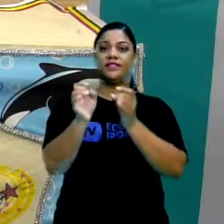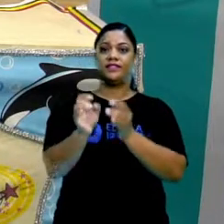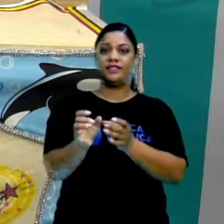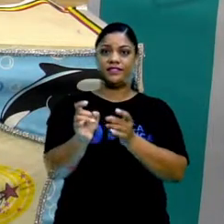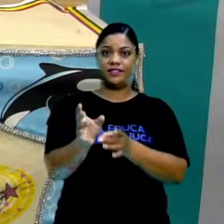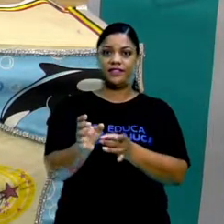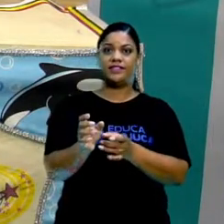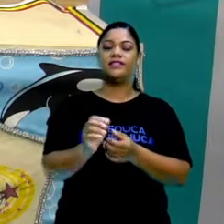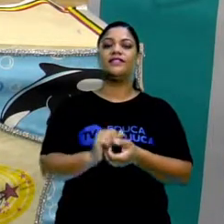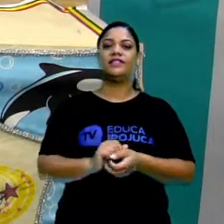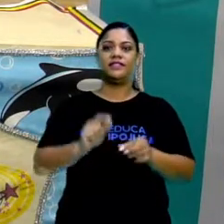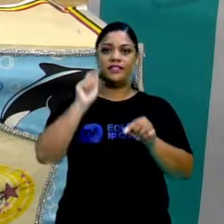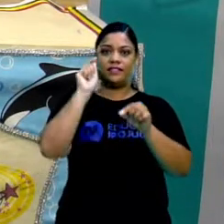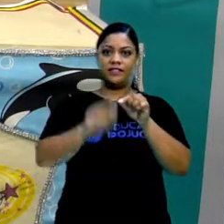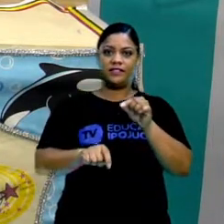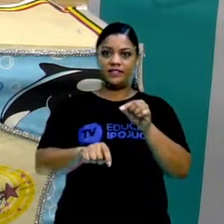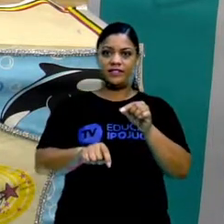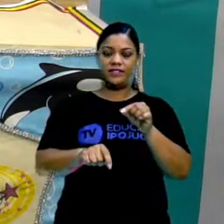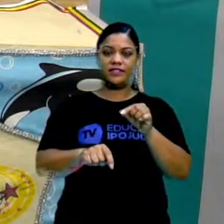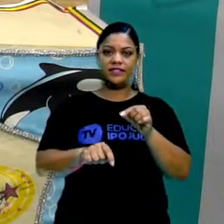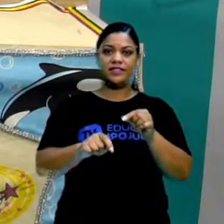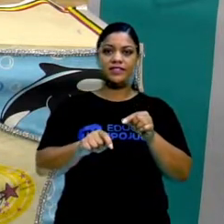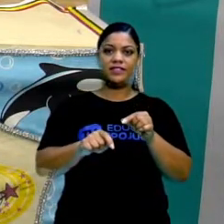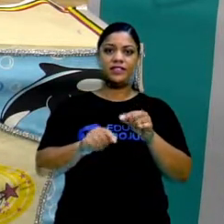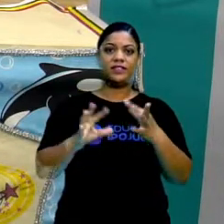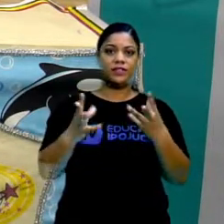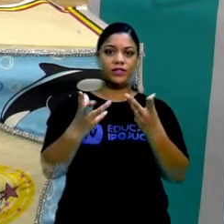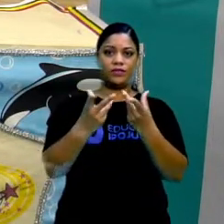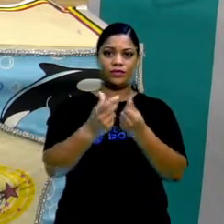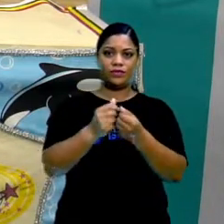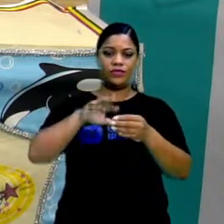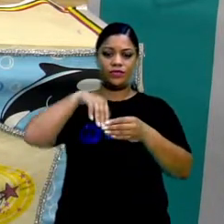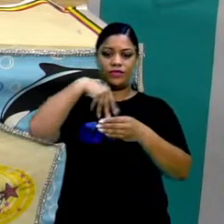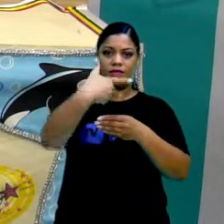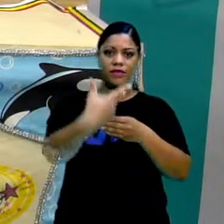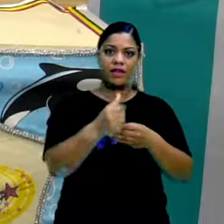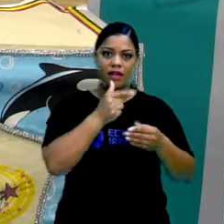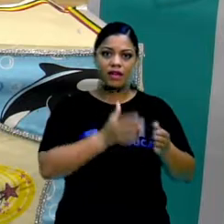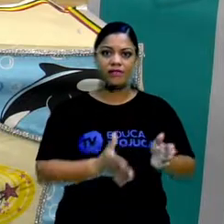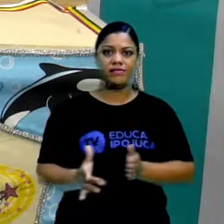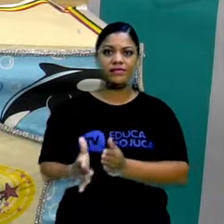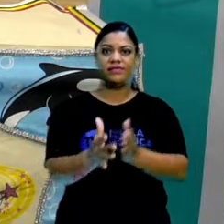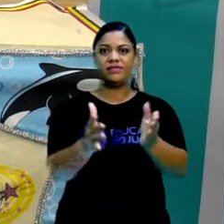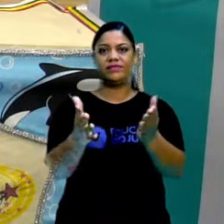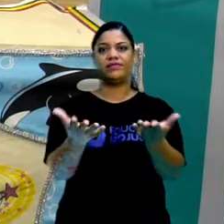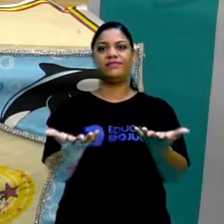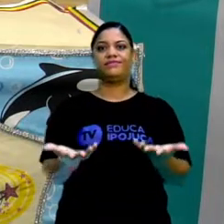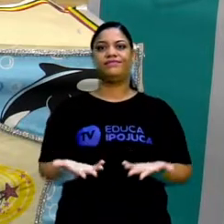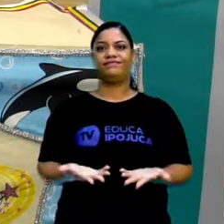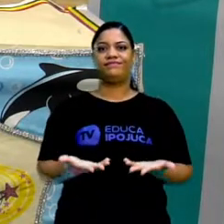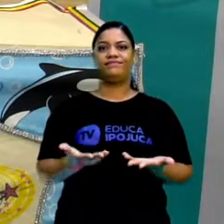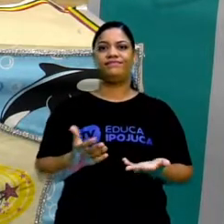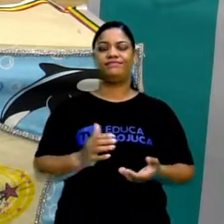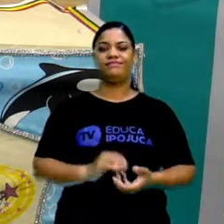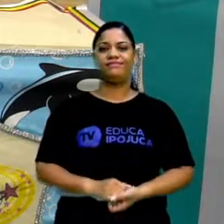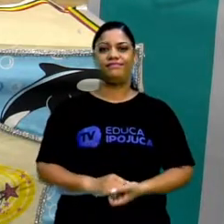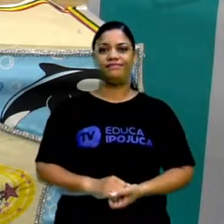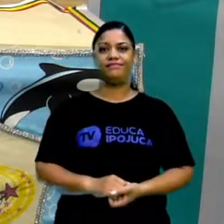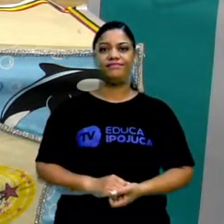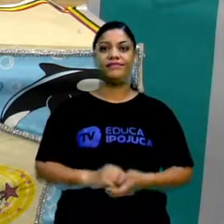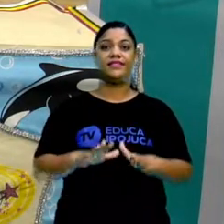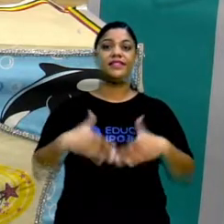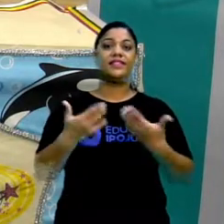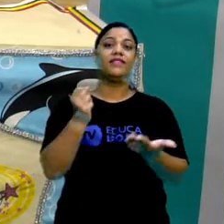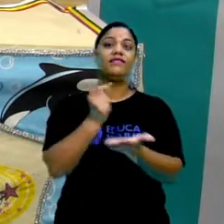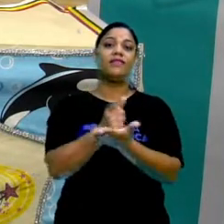de fósforo. E os seus fósforos que ela estava vendendo, leiturinha, caiu no rio e molhou tudo. Quem é